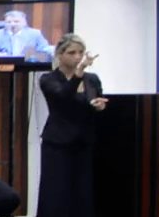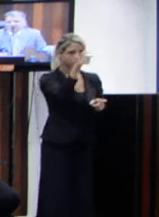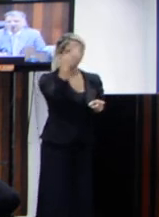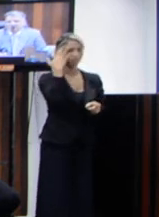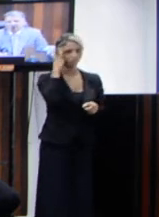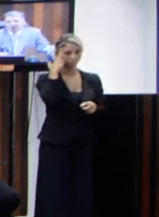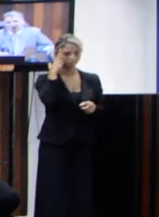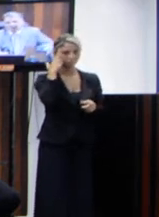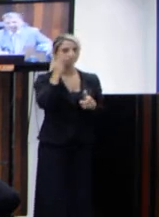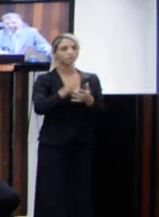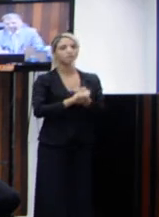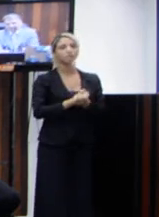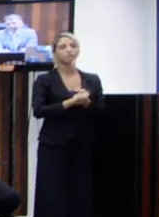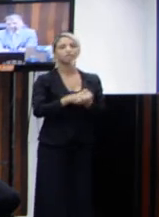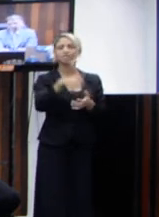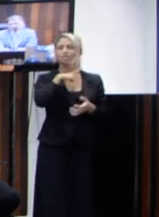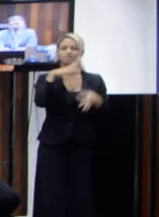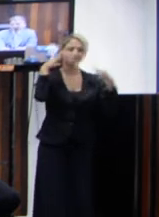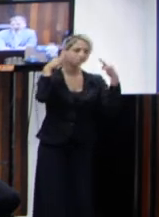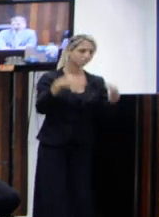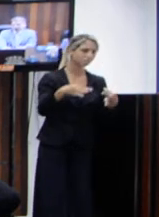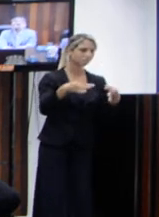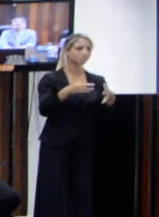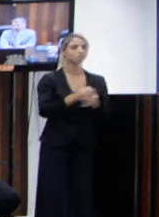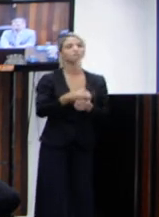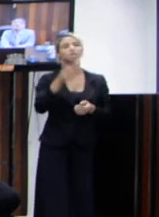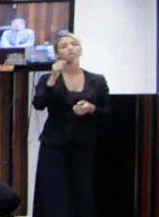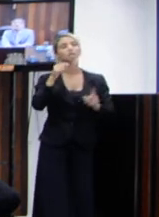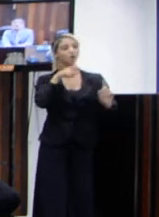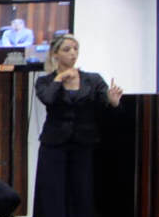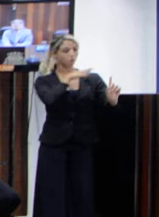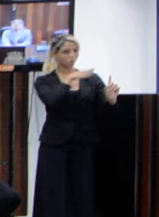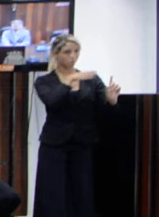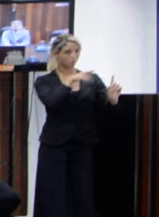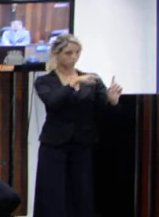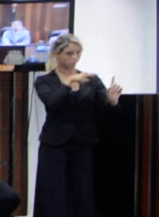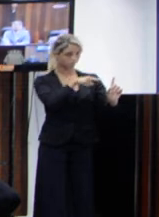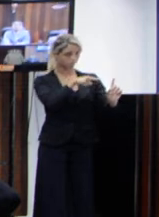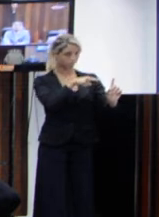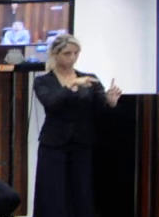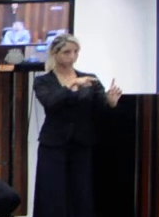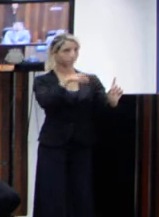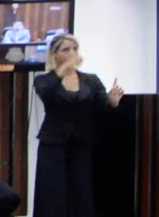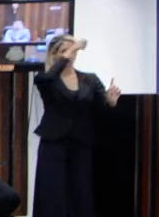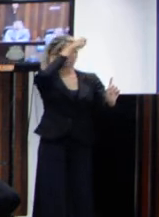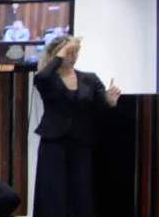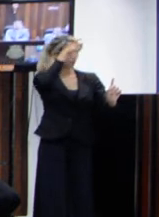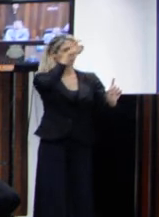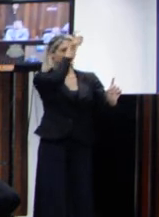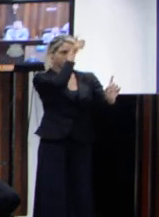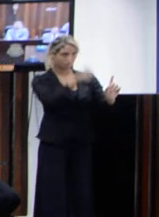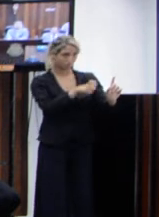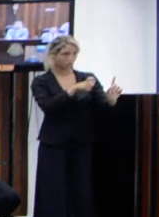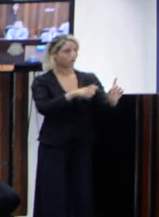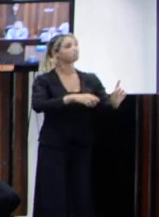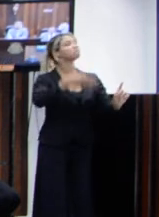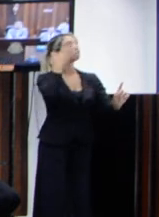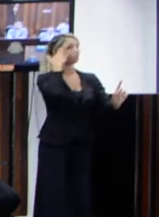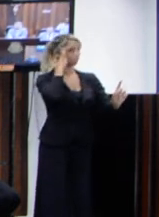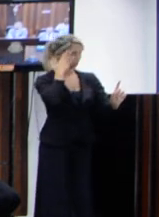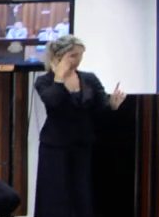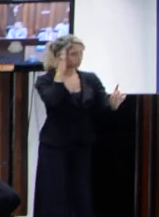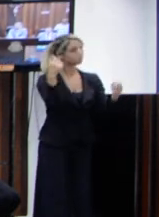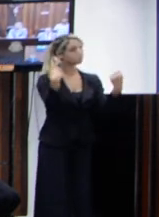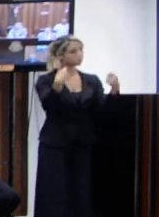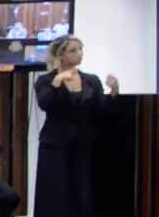junto aqui comigo, sabe da nossa independência, sabe como a gente conduz o nosso